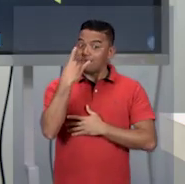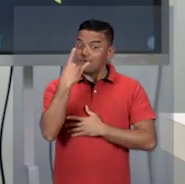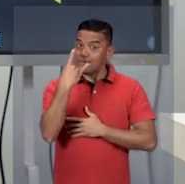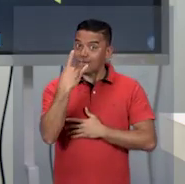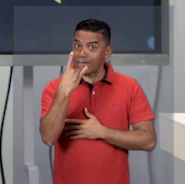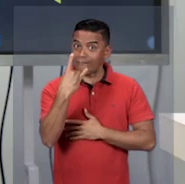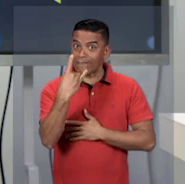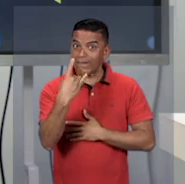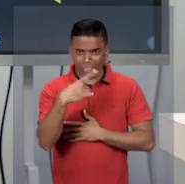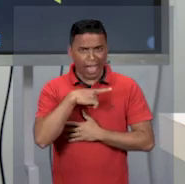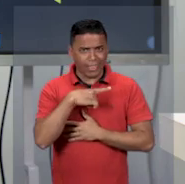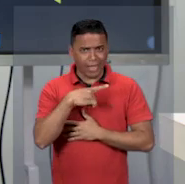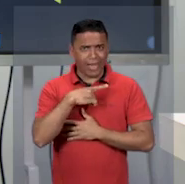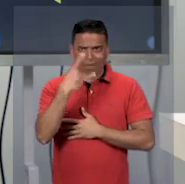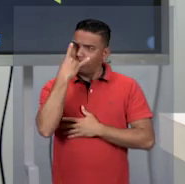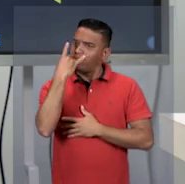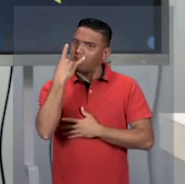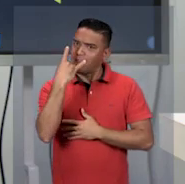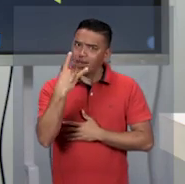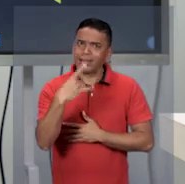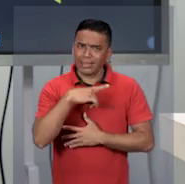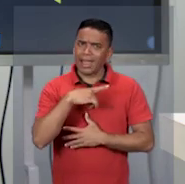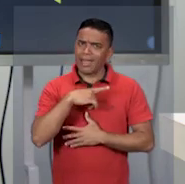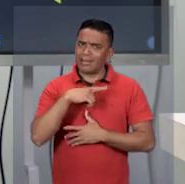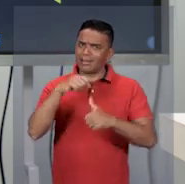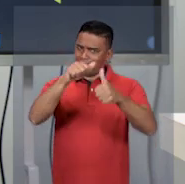bem atenção? Tem algo declarado ali?